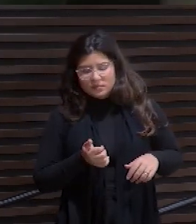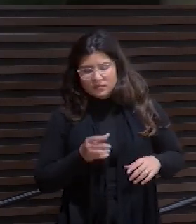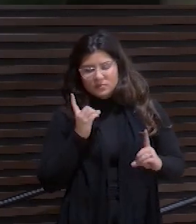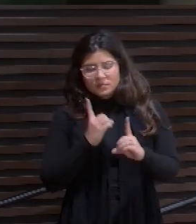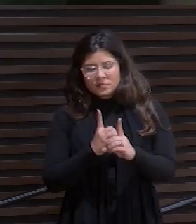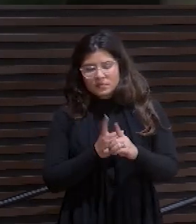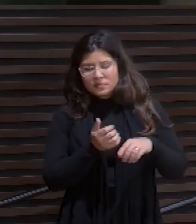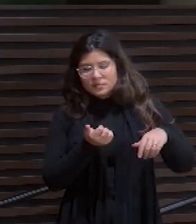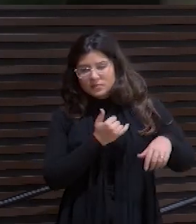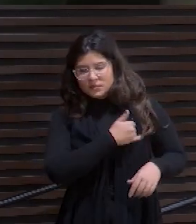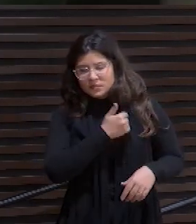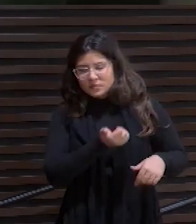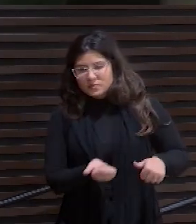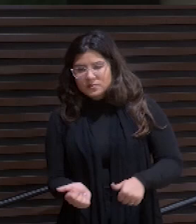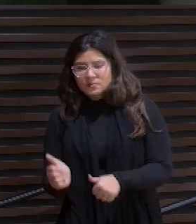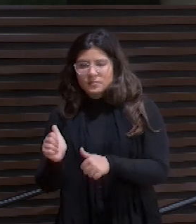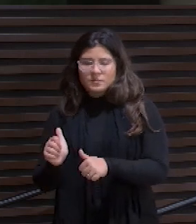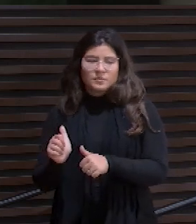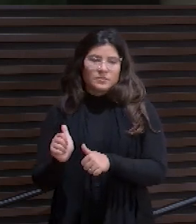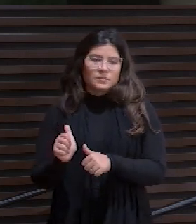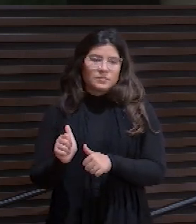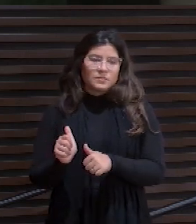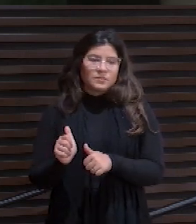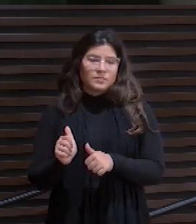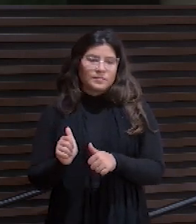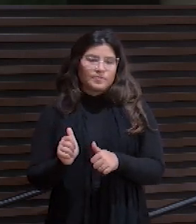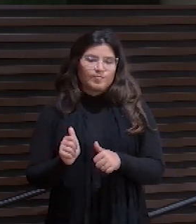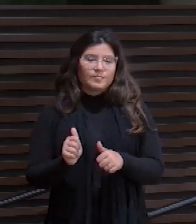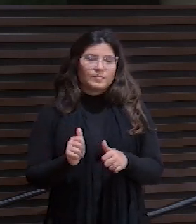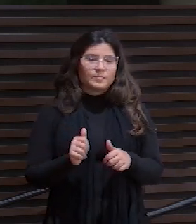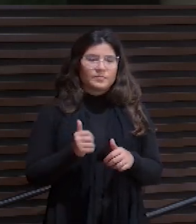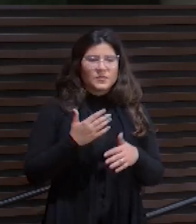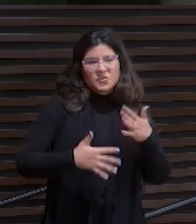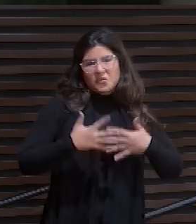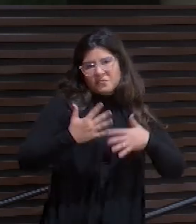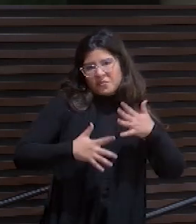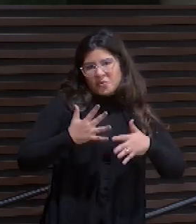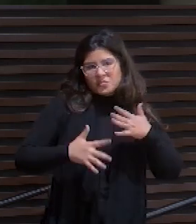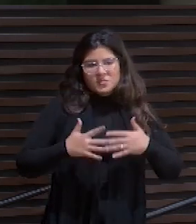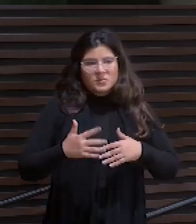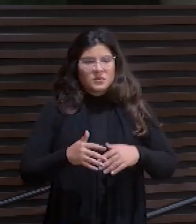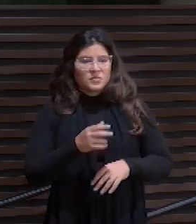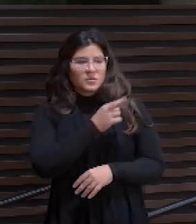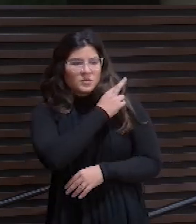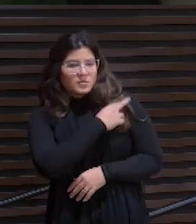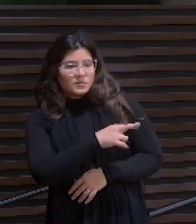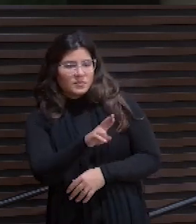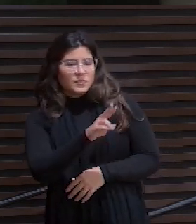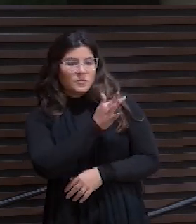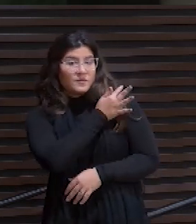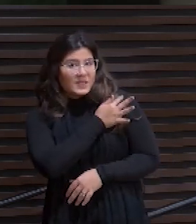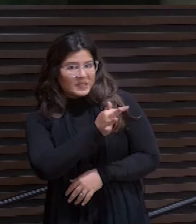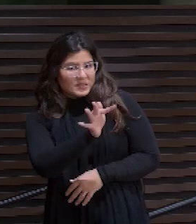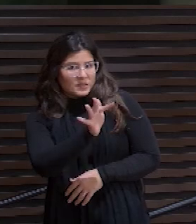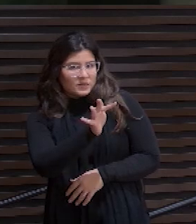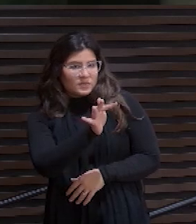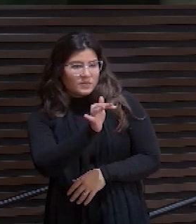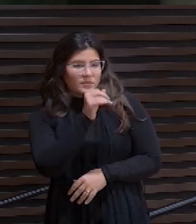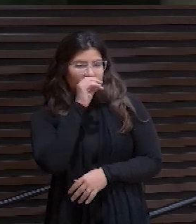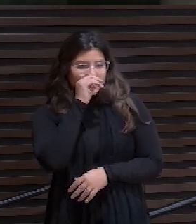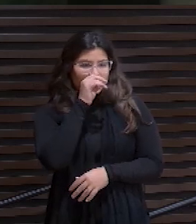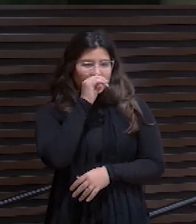associando com a seita farisaica, eles que queriam buscar mérito e salvação pelas suas